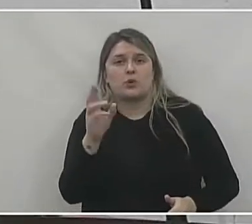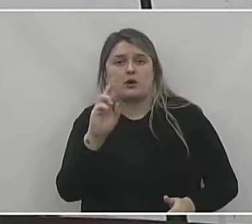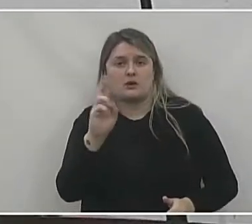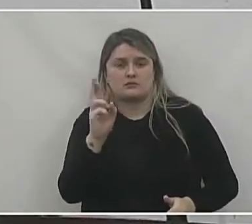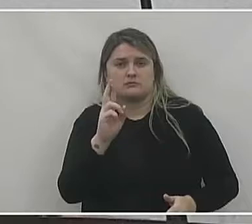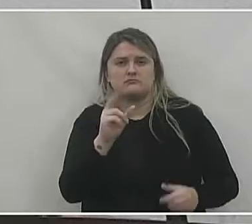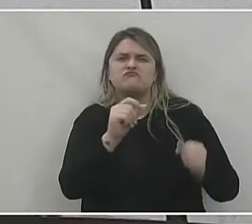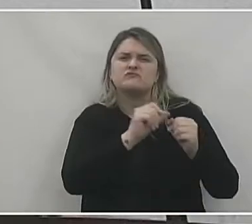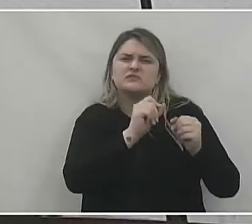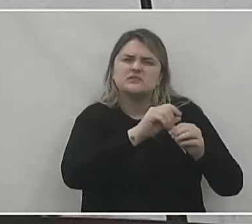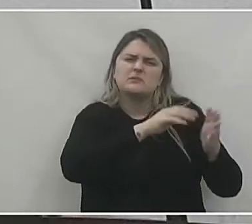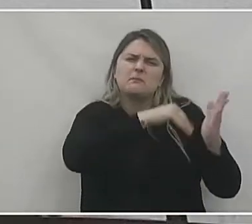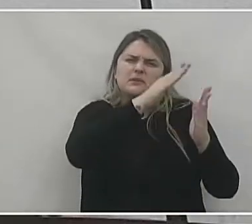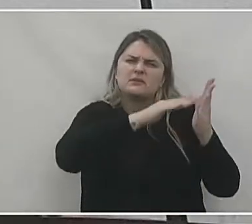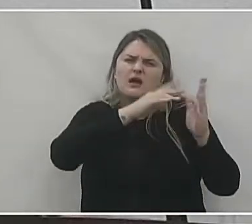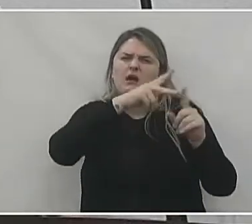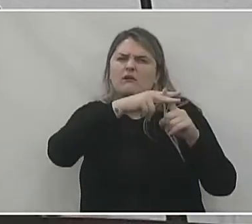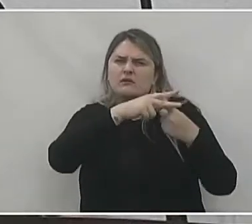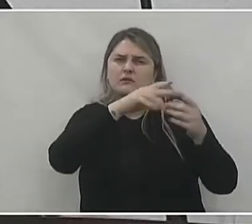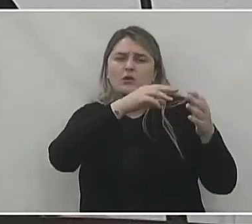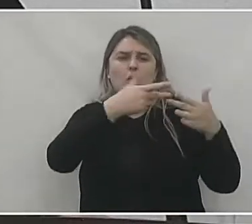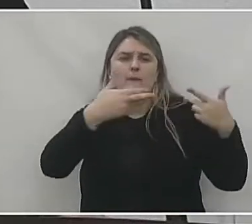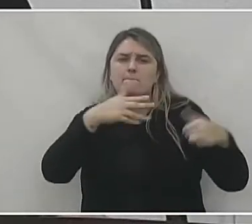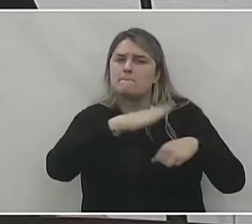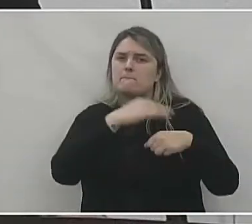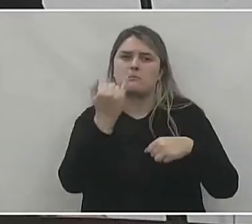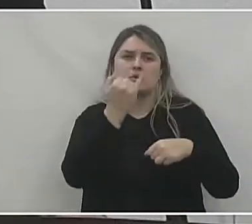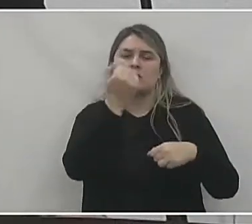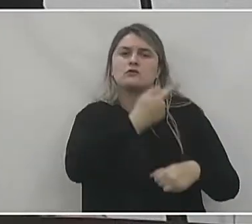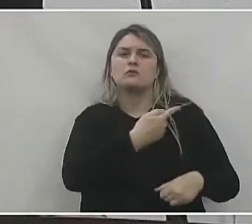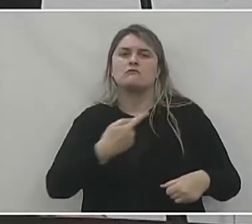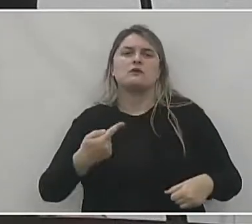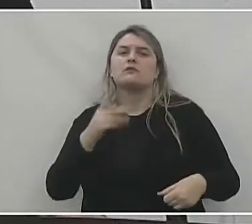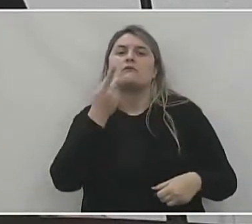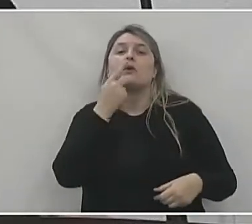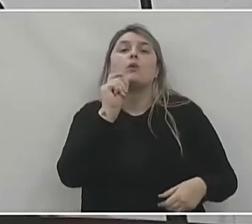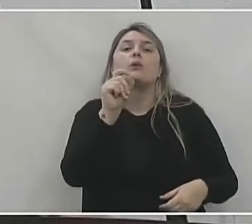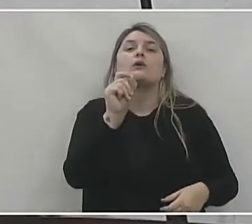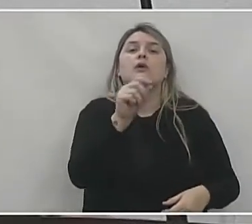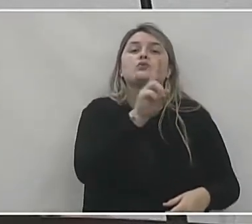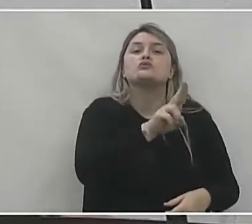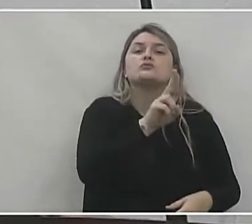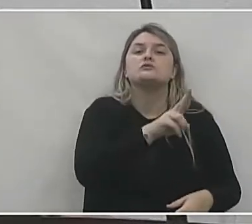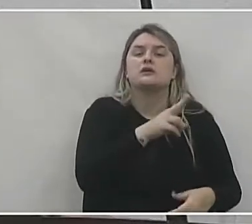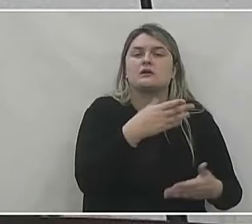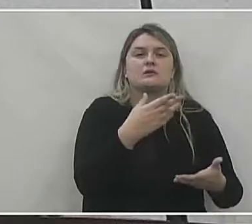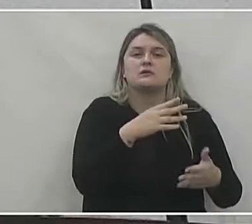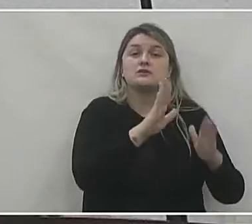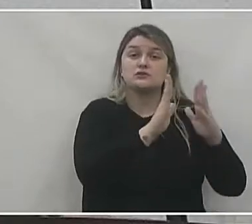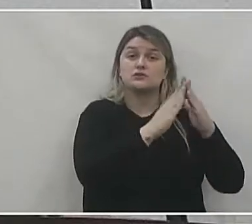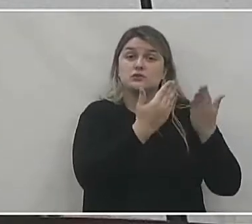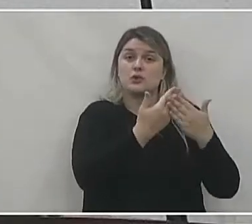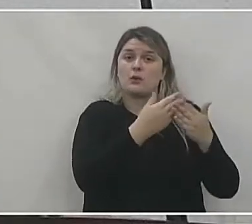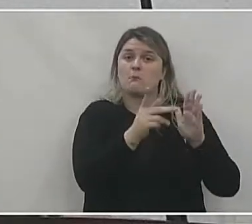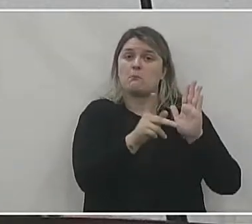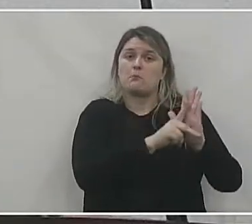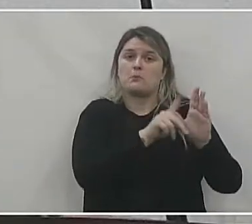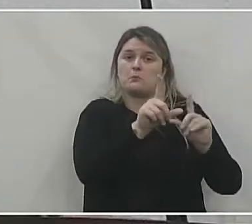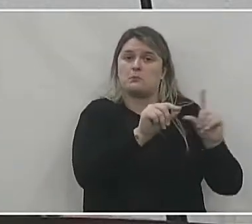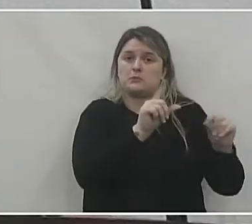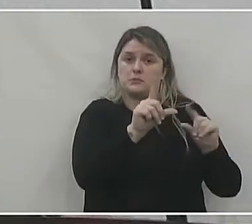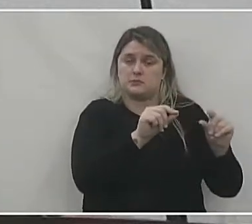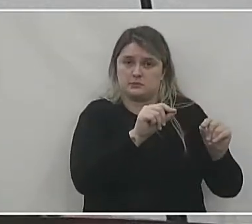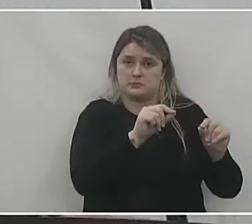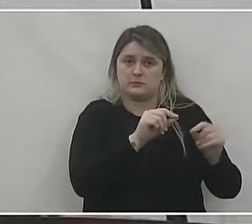aqueles reparos que eram mais importantes. Então, o governo não definia aonde seria aplicado os recursos.